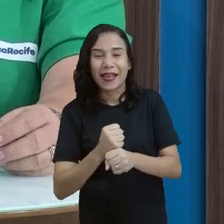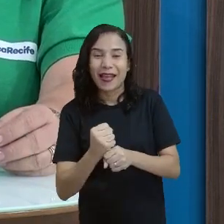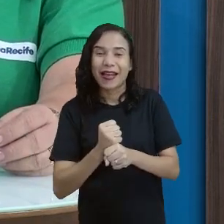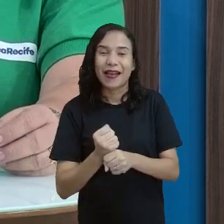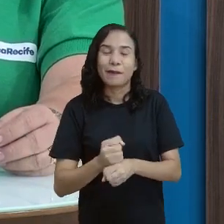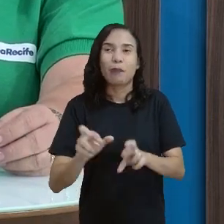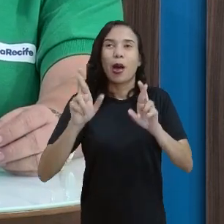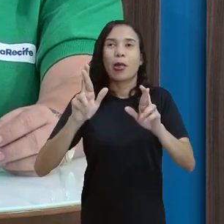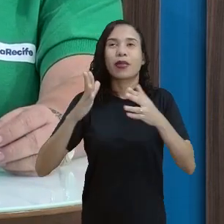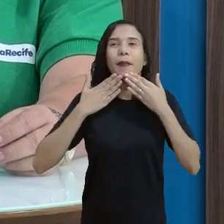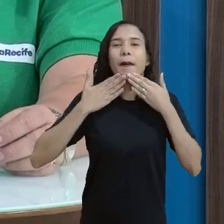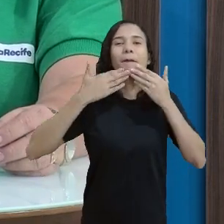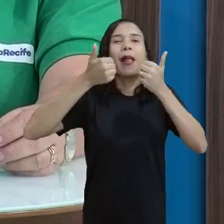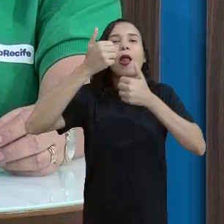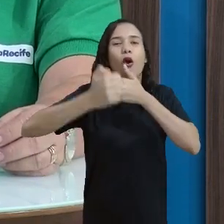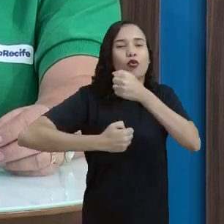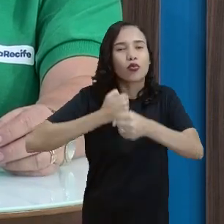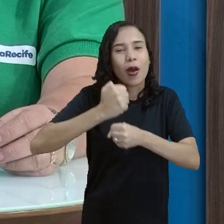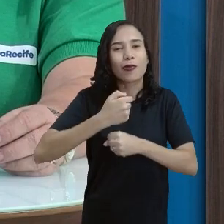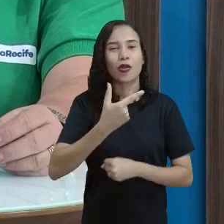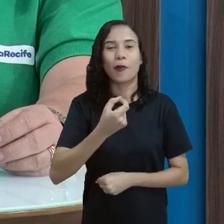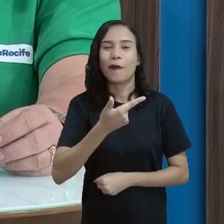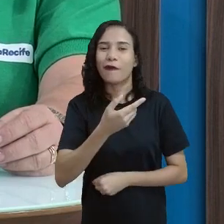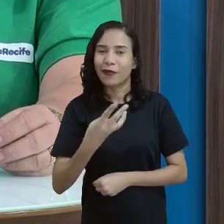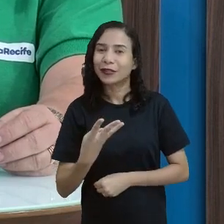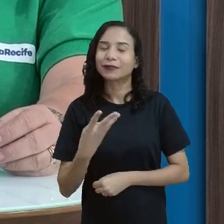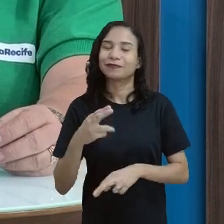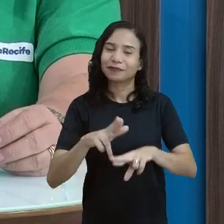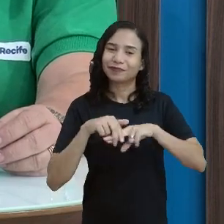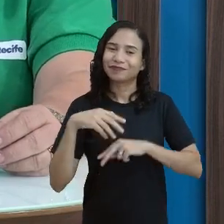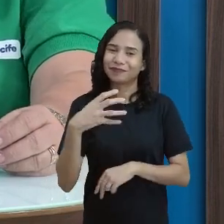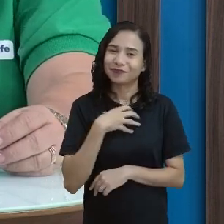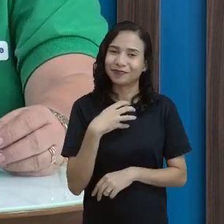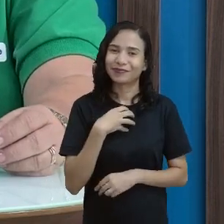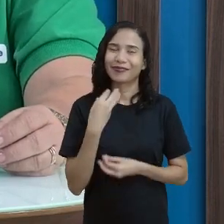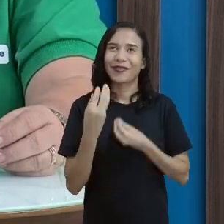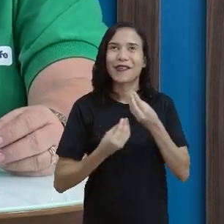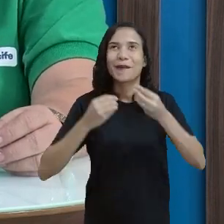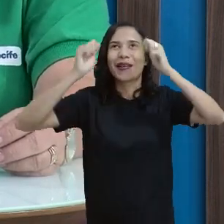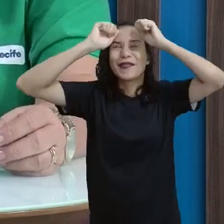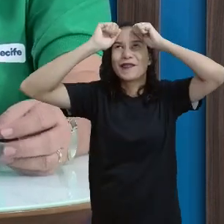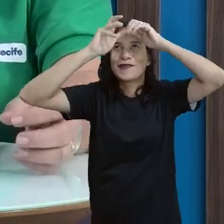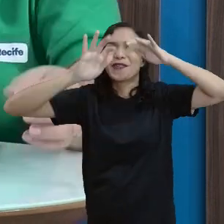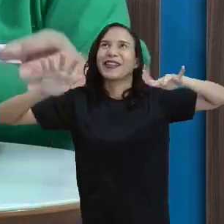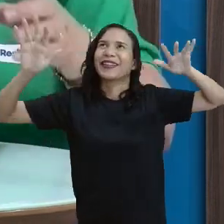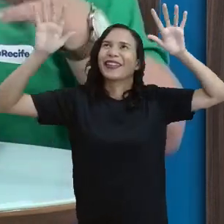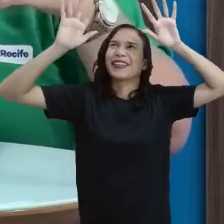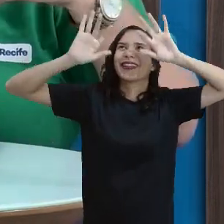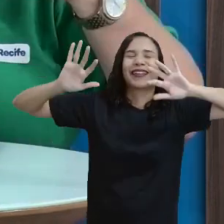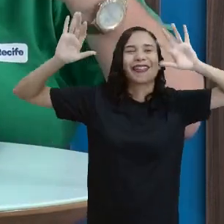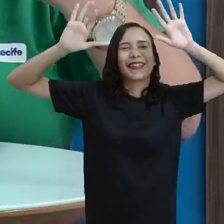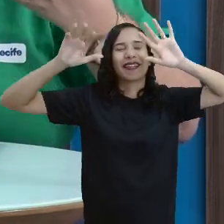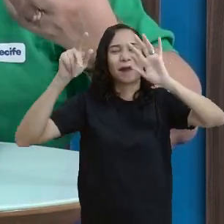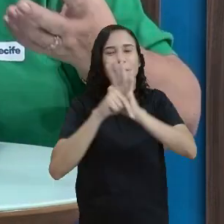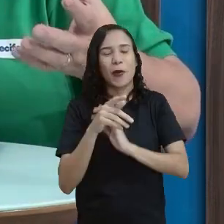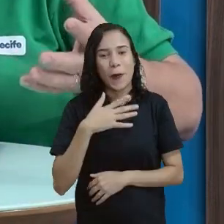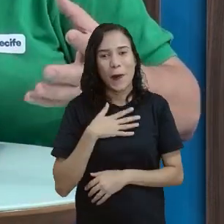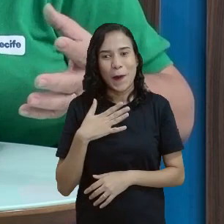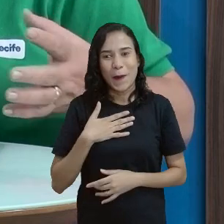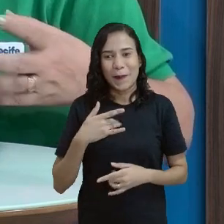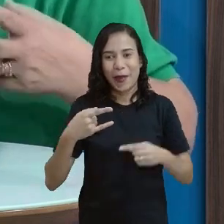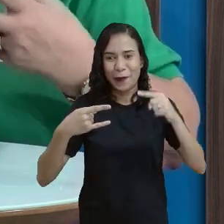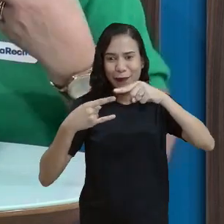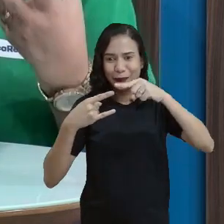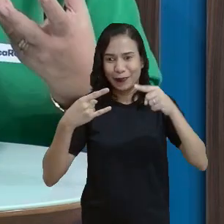pessoa melhor em 2023. Então, acho que é por isso Eita. que eu estou aí, né? Já viajando aí nessa questão dos meus polos,